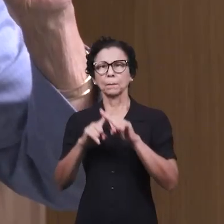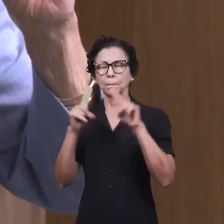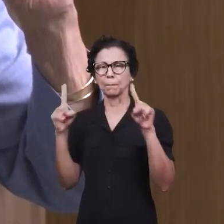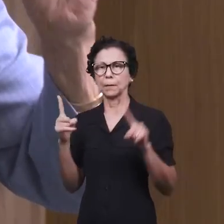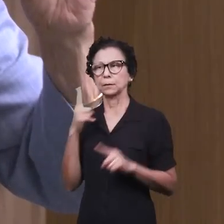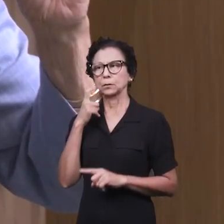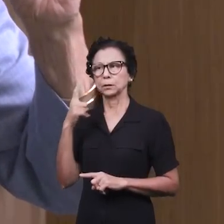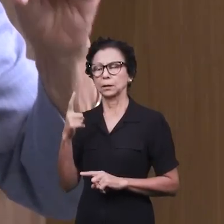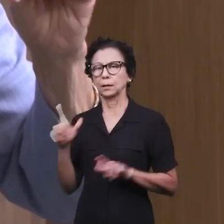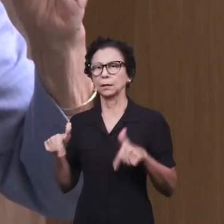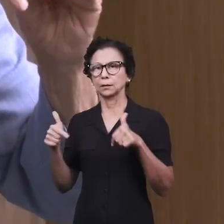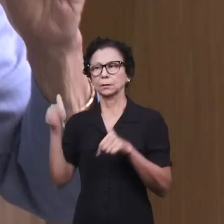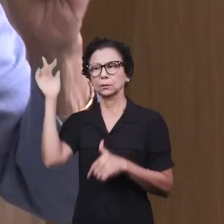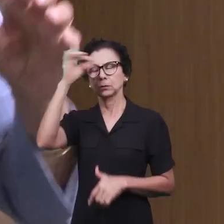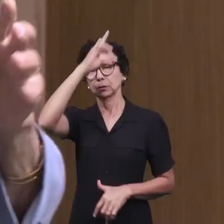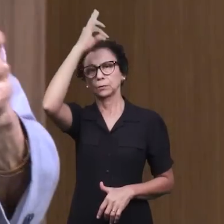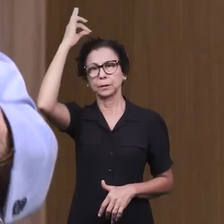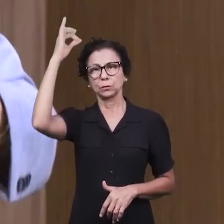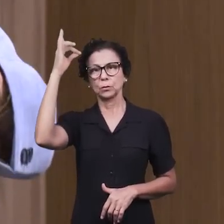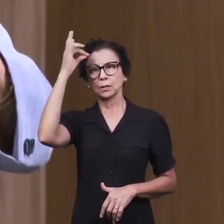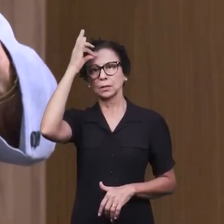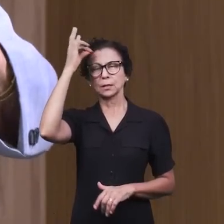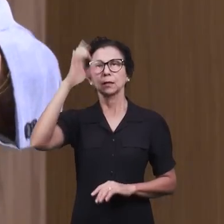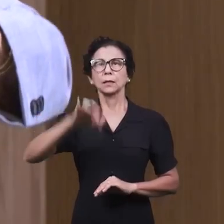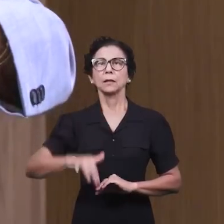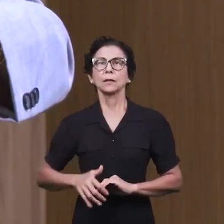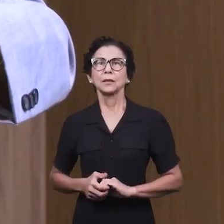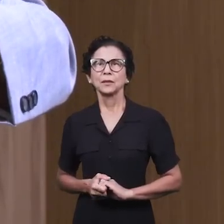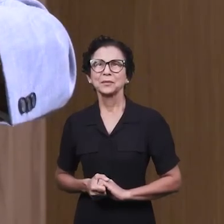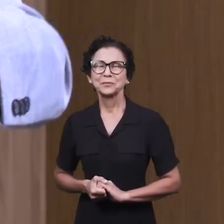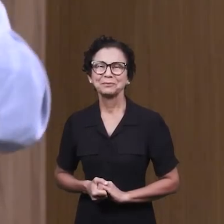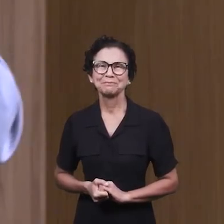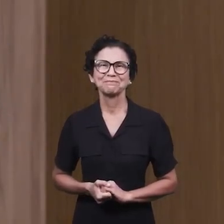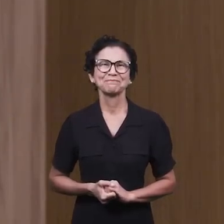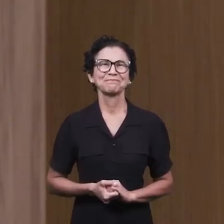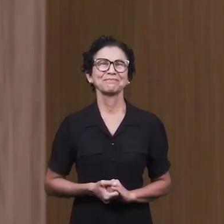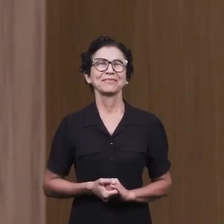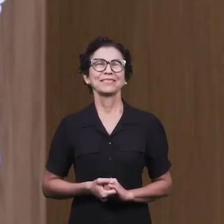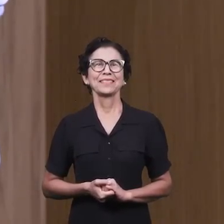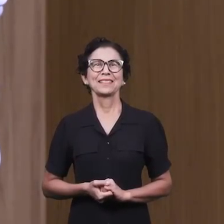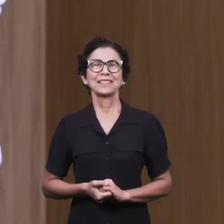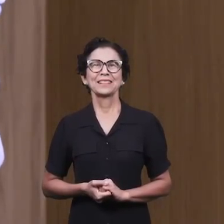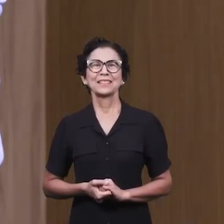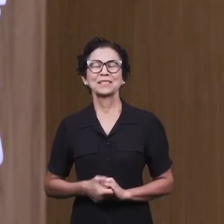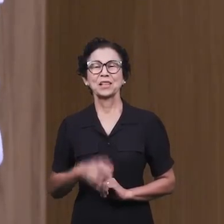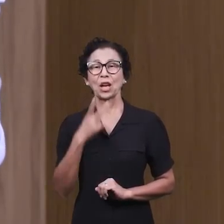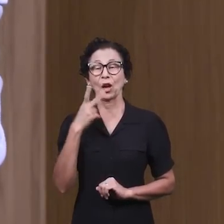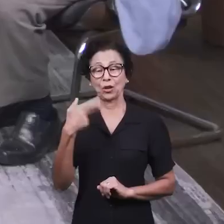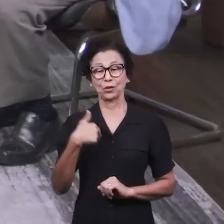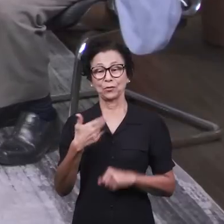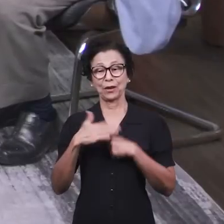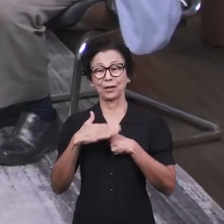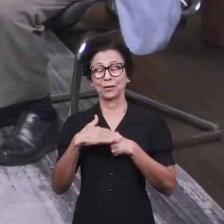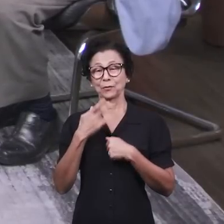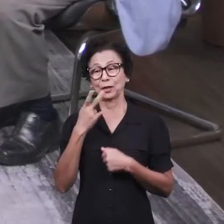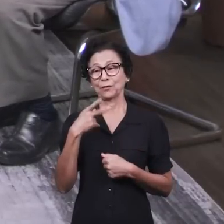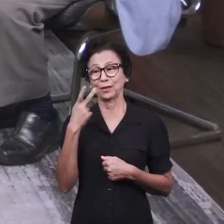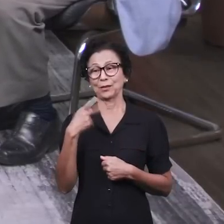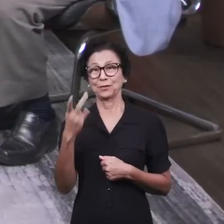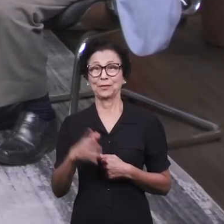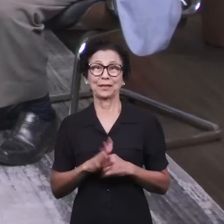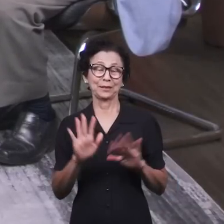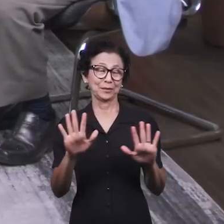a operação do Espírito Santo nessa hora. Vamos chegar lá nas cartas. Temos muito para falar. Muito para falar. Muito para falar. E eu não quero